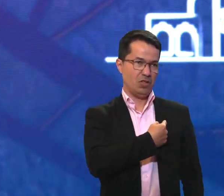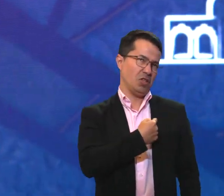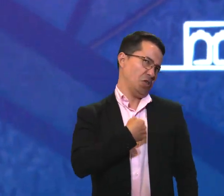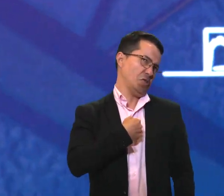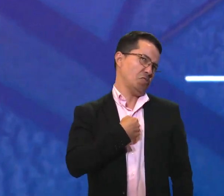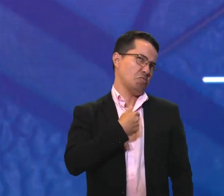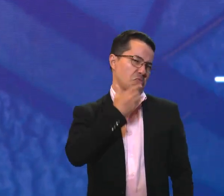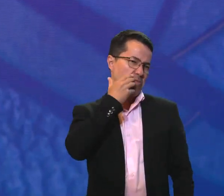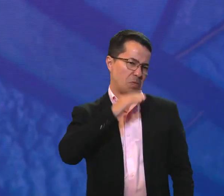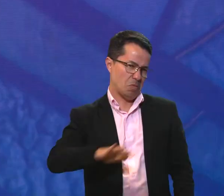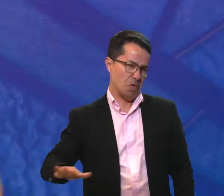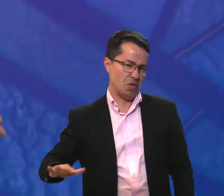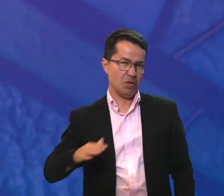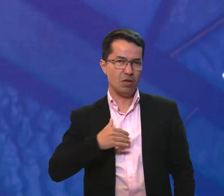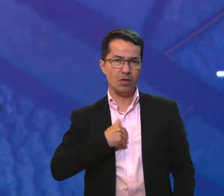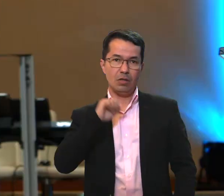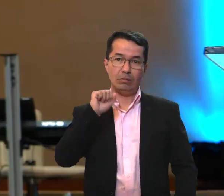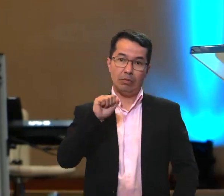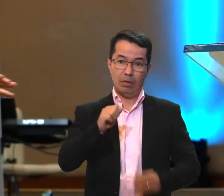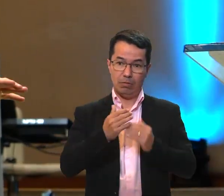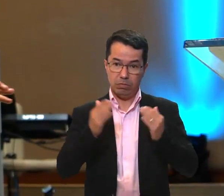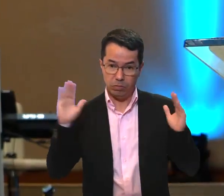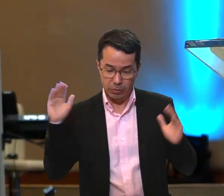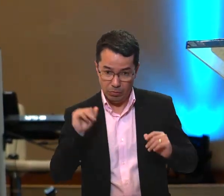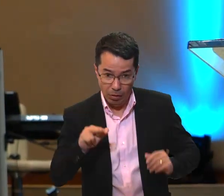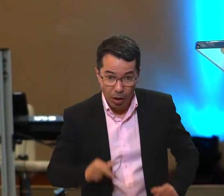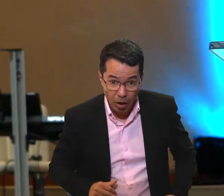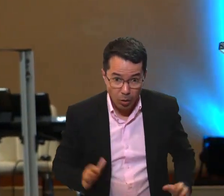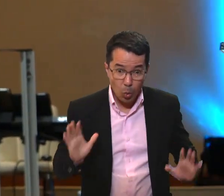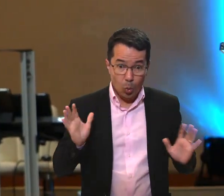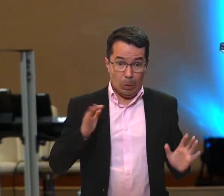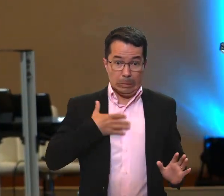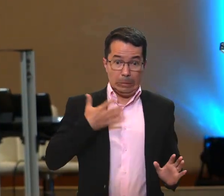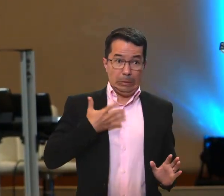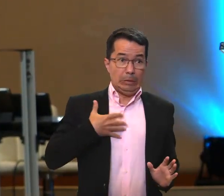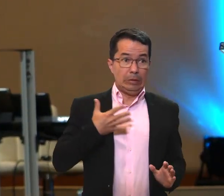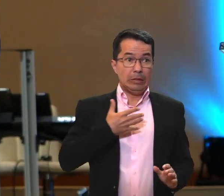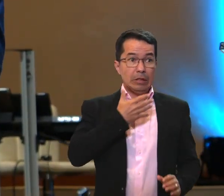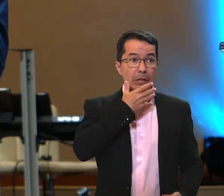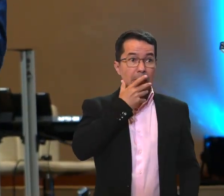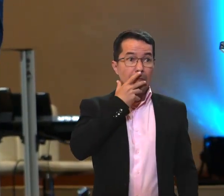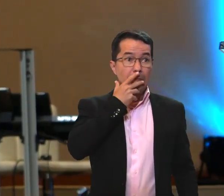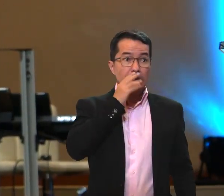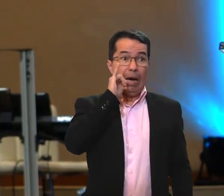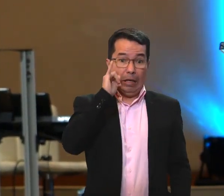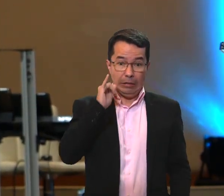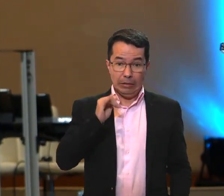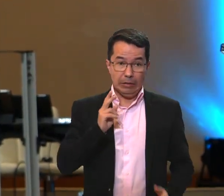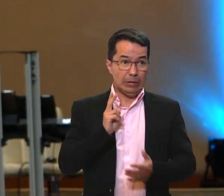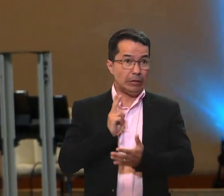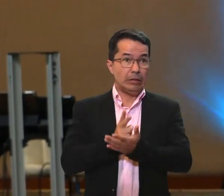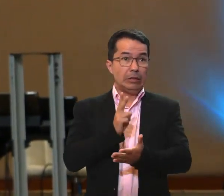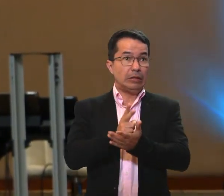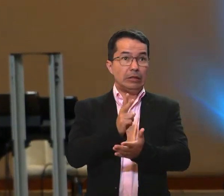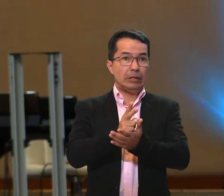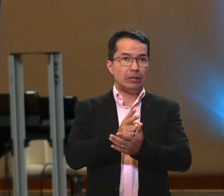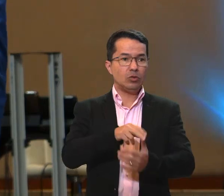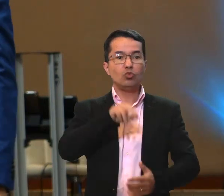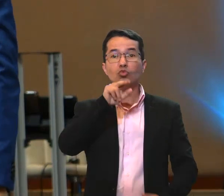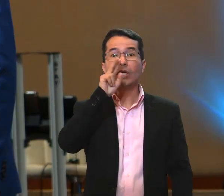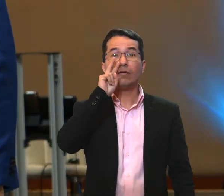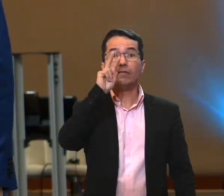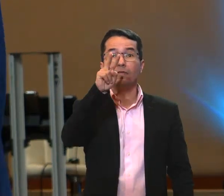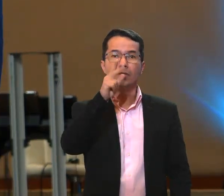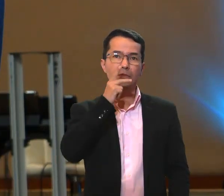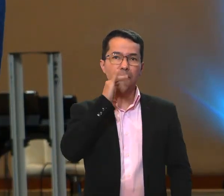mãe, e eu encontrei os dois. Meu pai, em especial, era alguém, quando eu era criança, eu não via chorar.